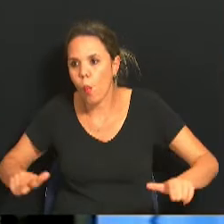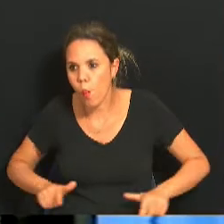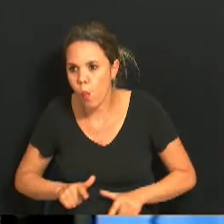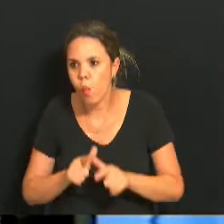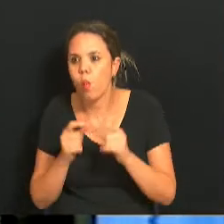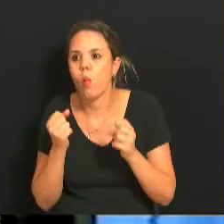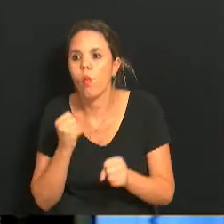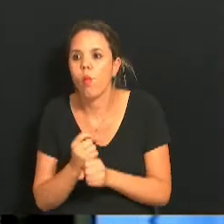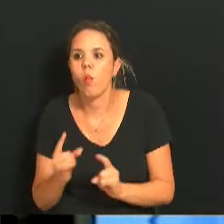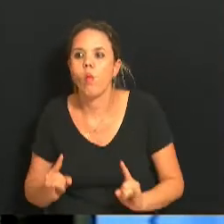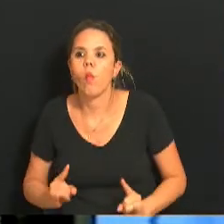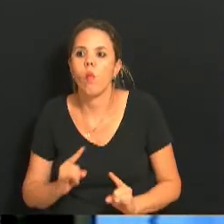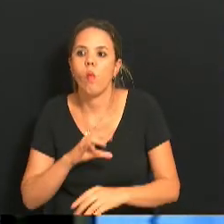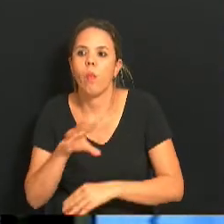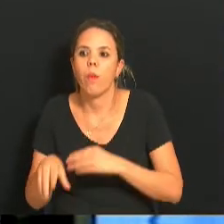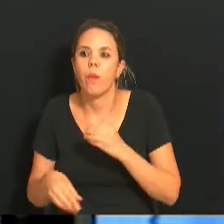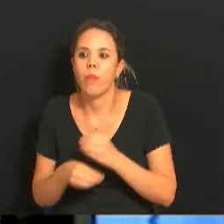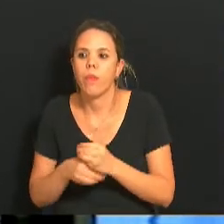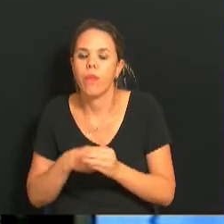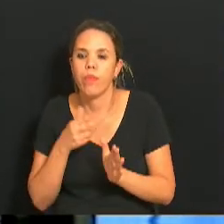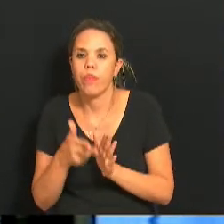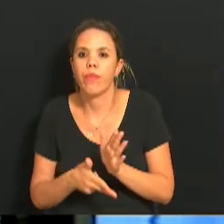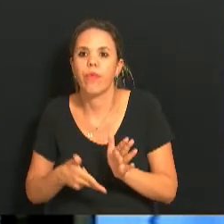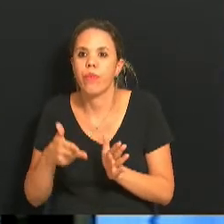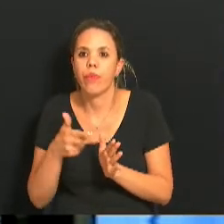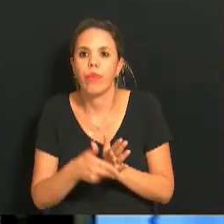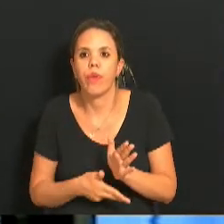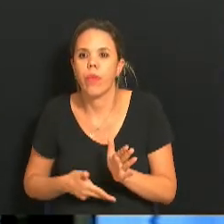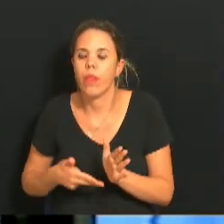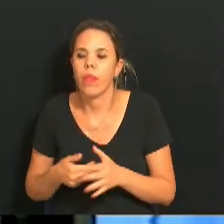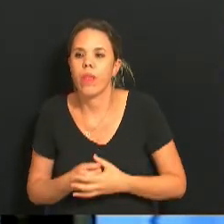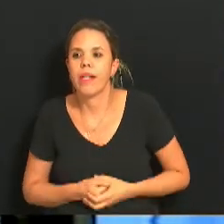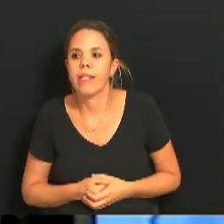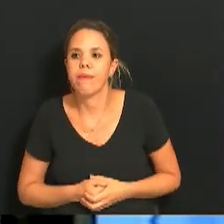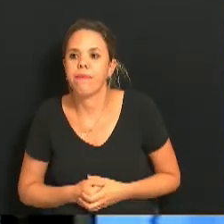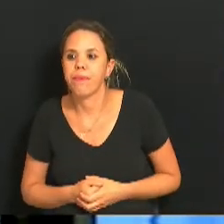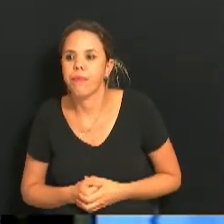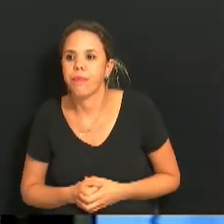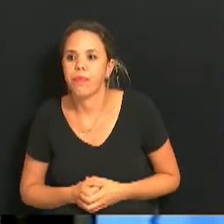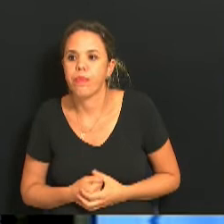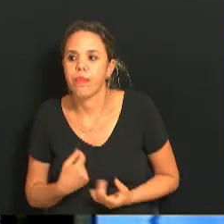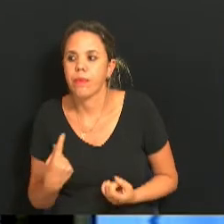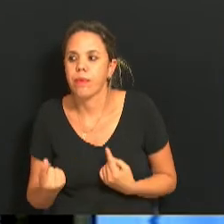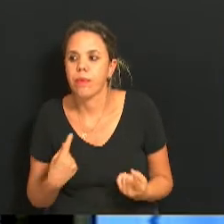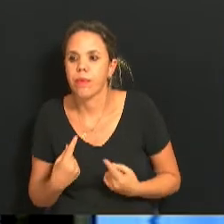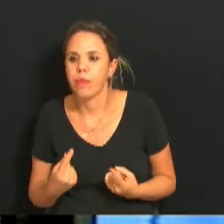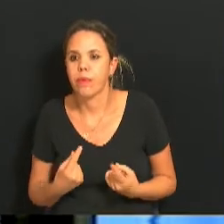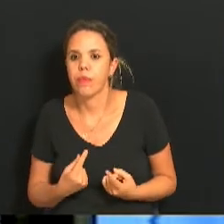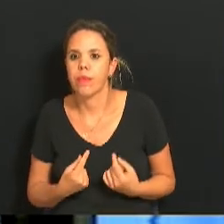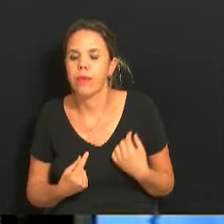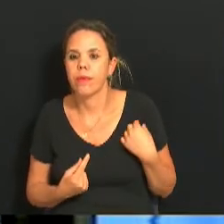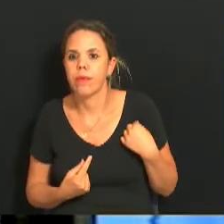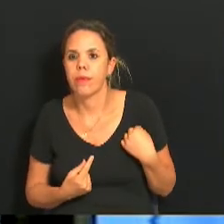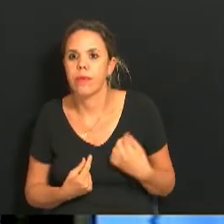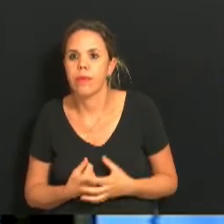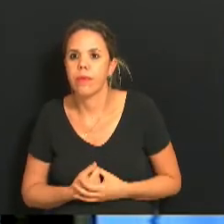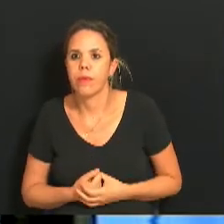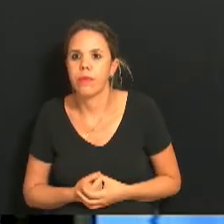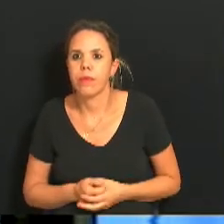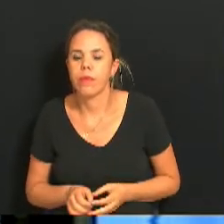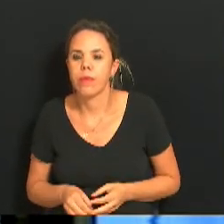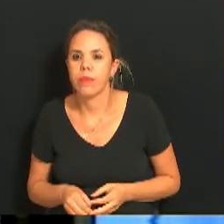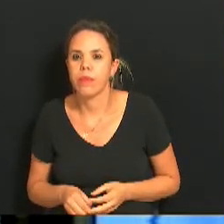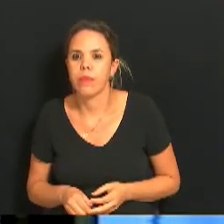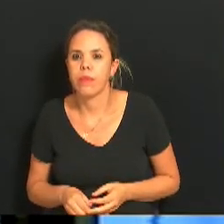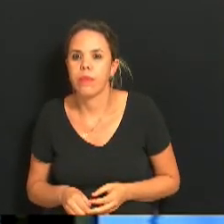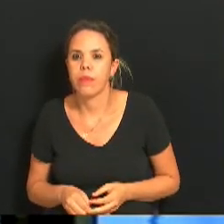identificações que compõem o conjunto Ferroviário complexo Ferroviário situados entre o depósito da locomotiva a vapor da CP e